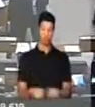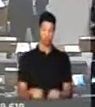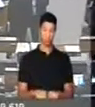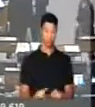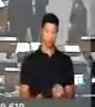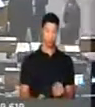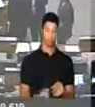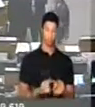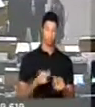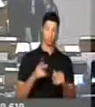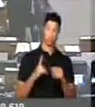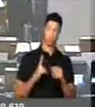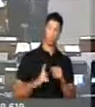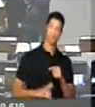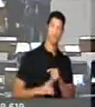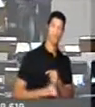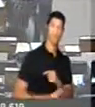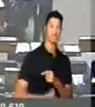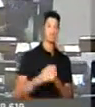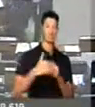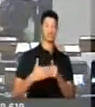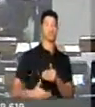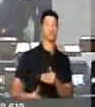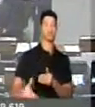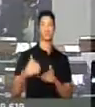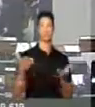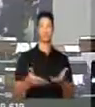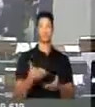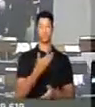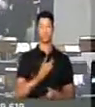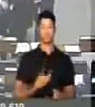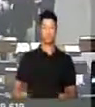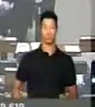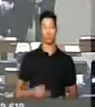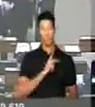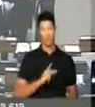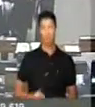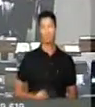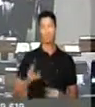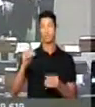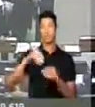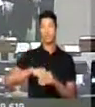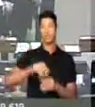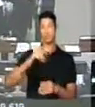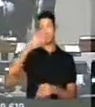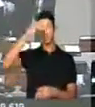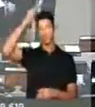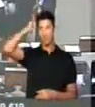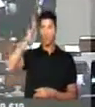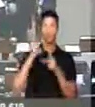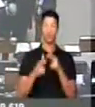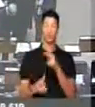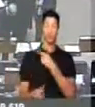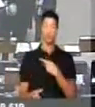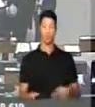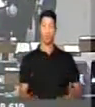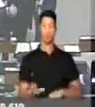a perpetuidade do mandato do ainda hoje interino presidente Temer, para que ele, como